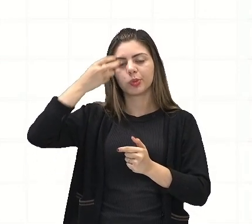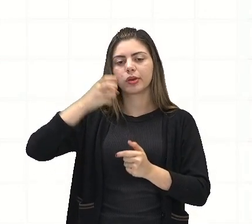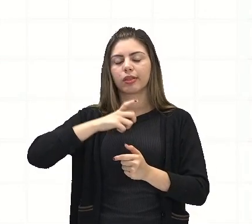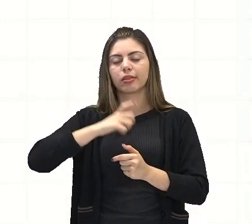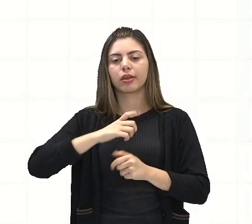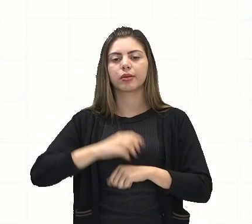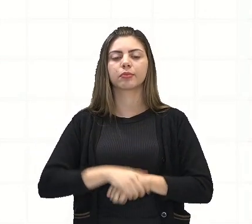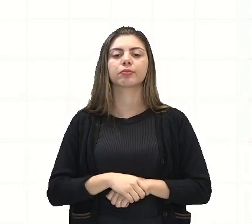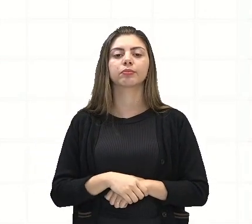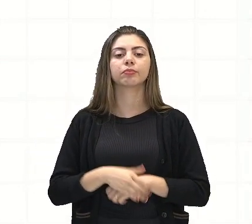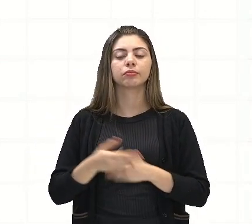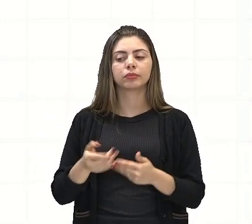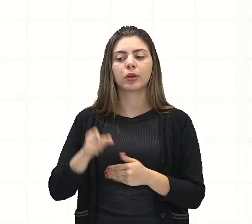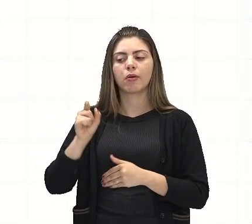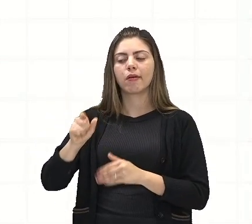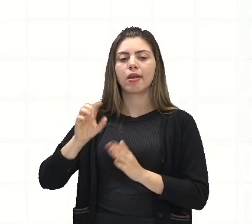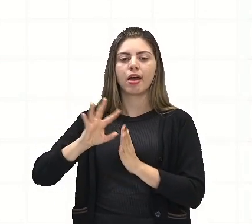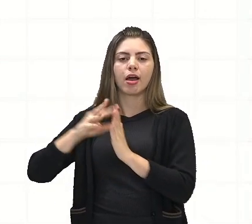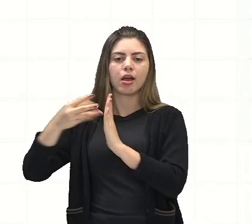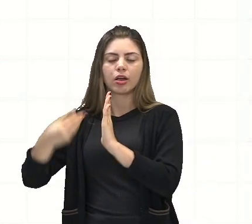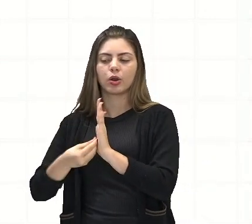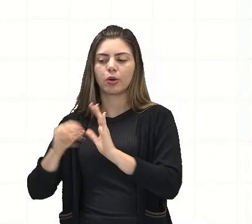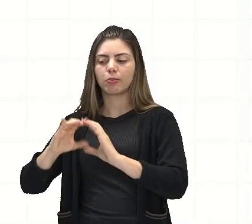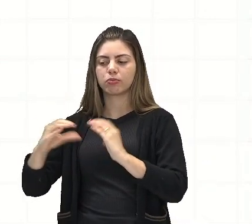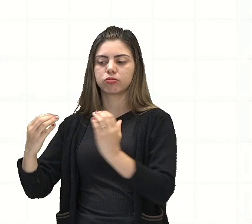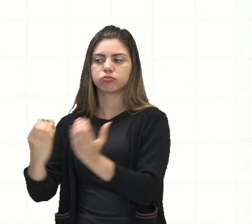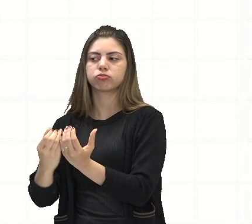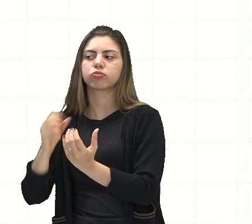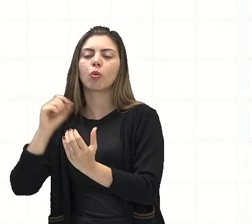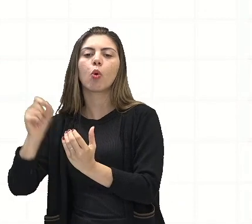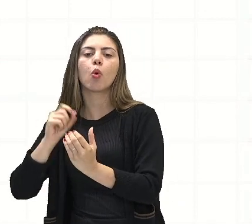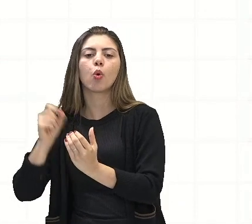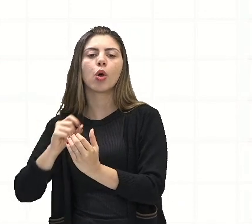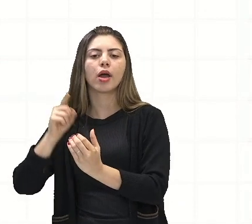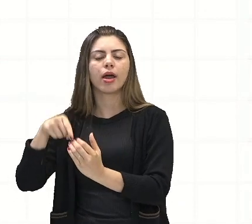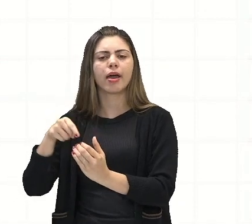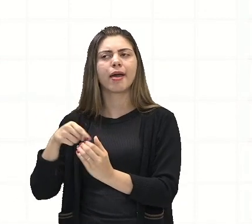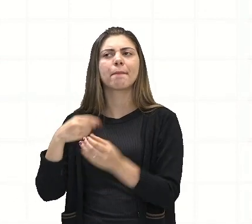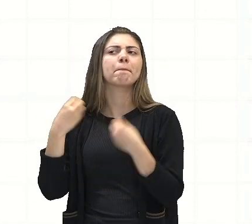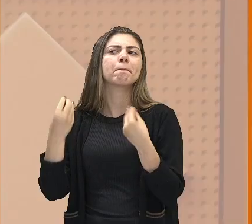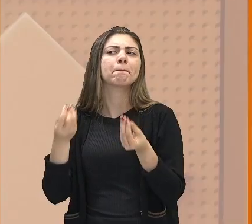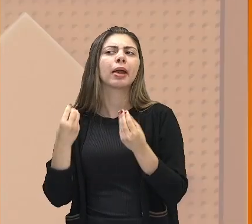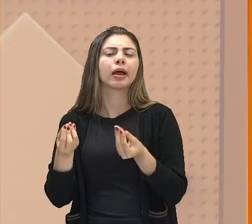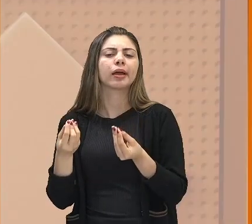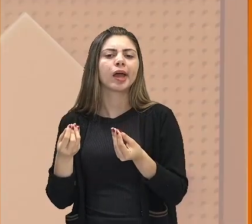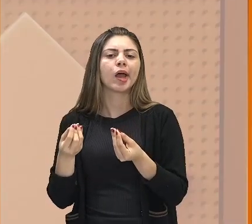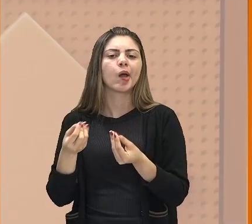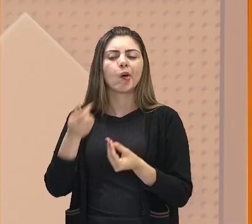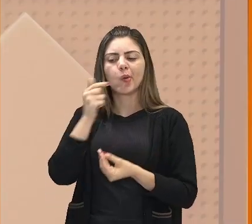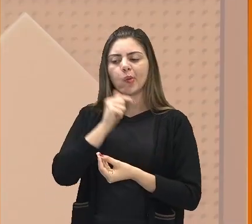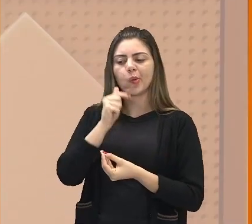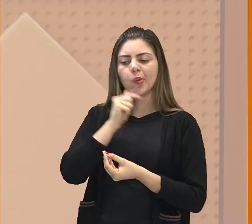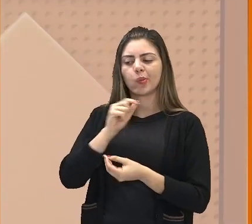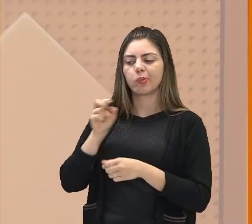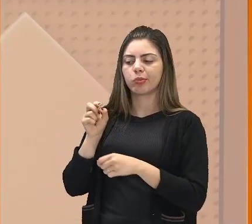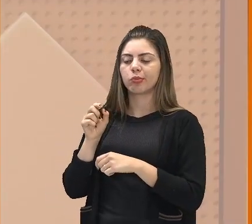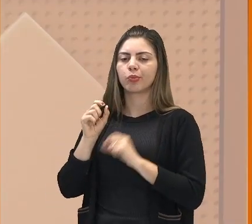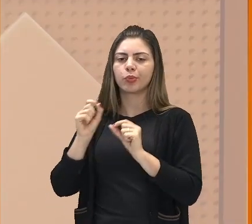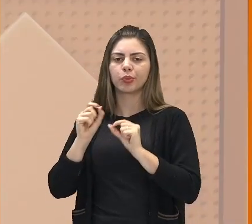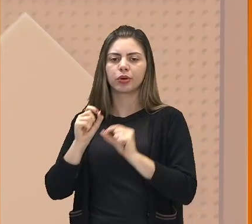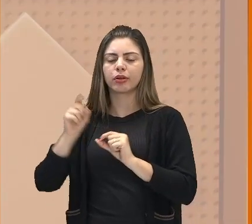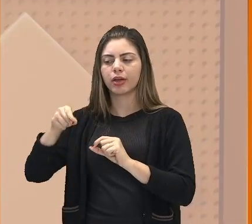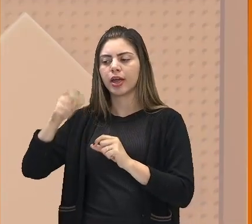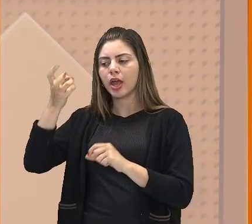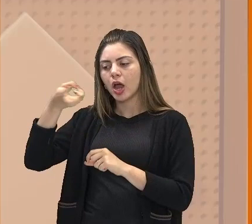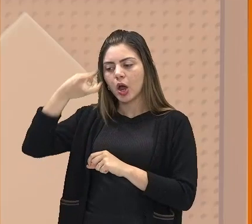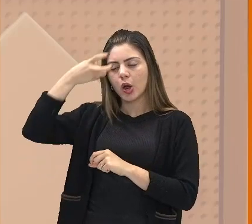vão servir ali justamente para poder manter vamos dizer assim, a